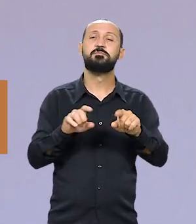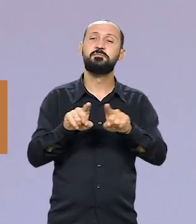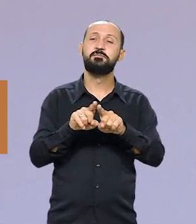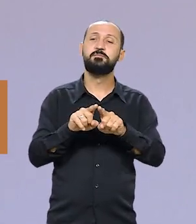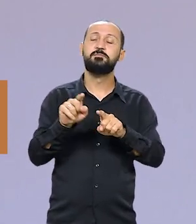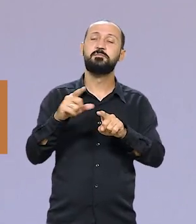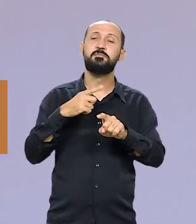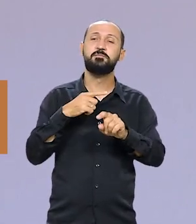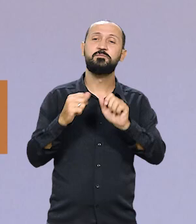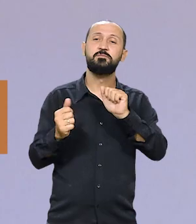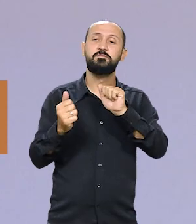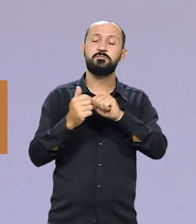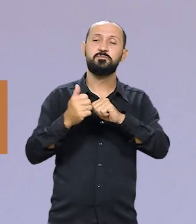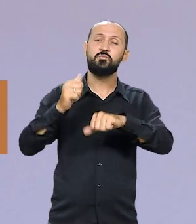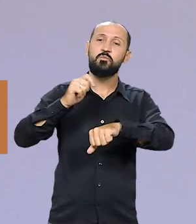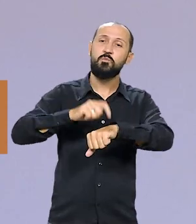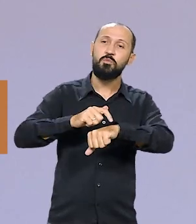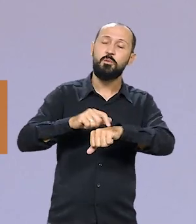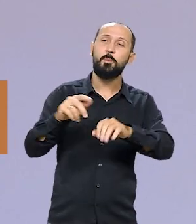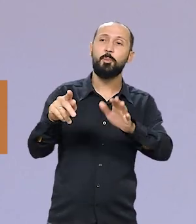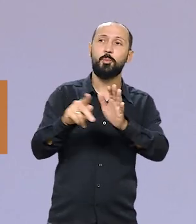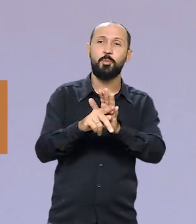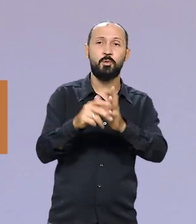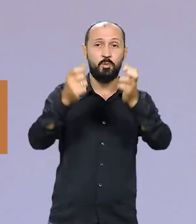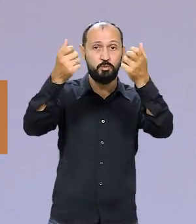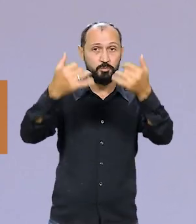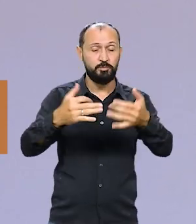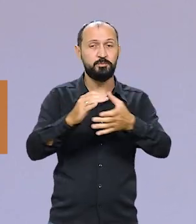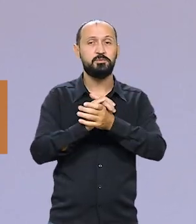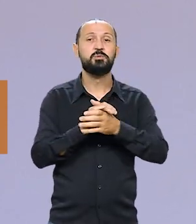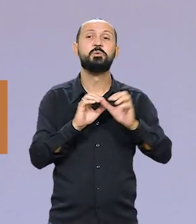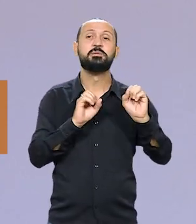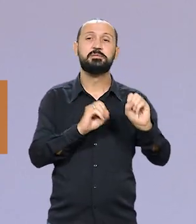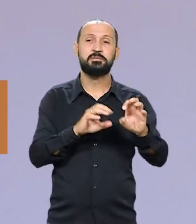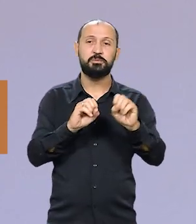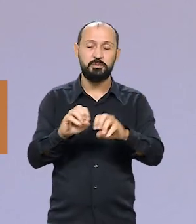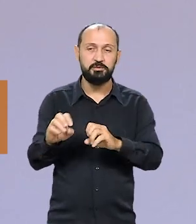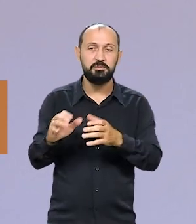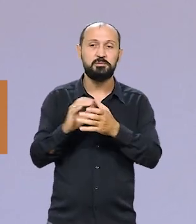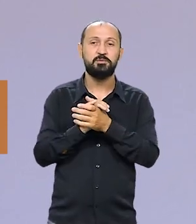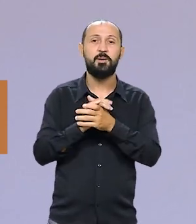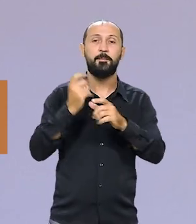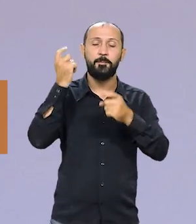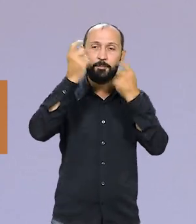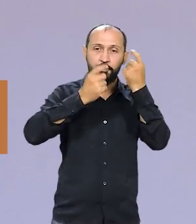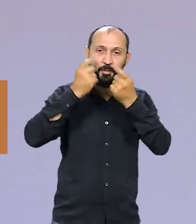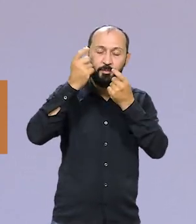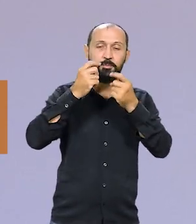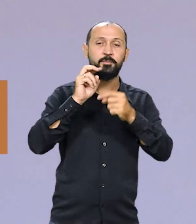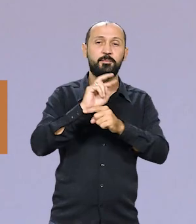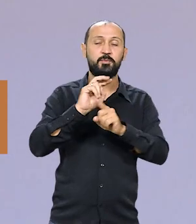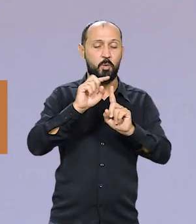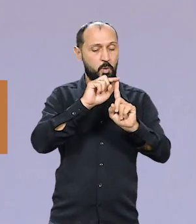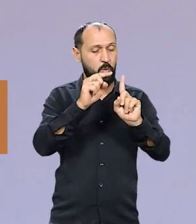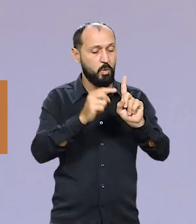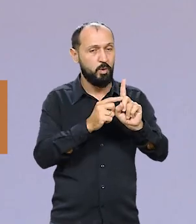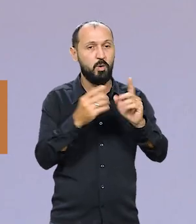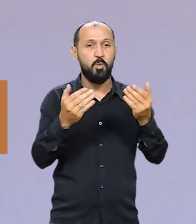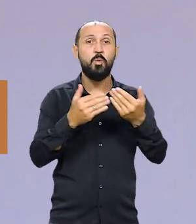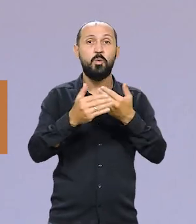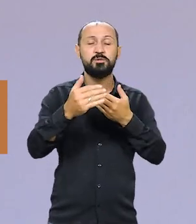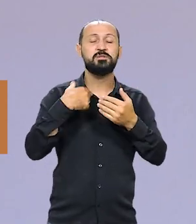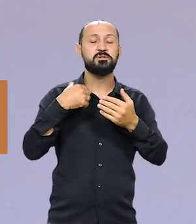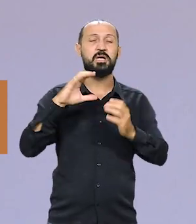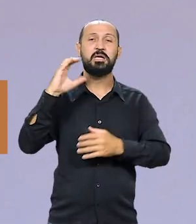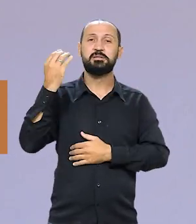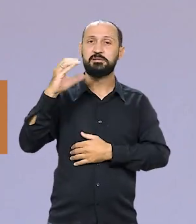e além disso, você tem processos próprios, como a gente acabou de falar, da educação, a preocupação com a gestação.